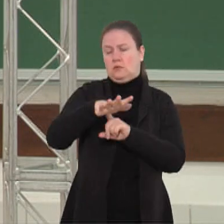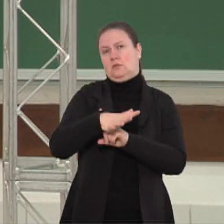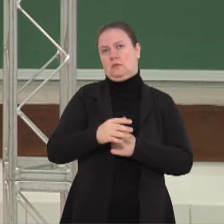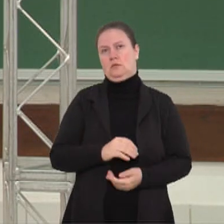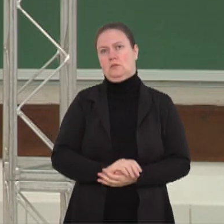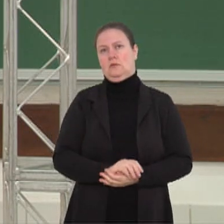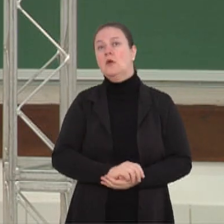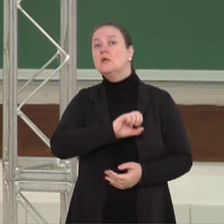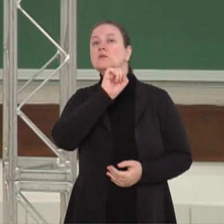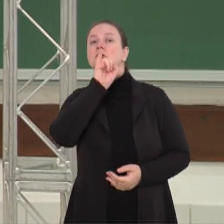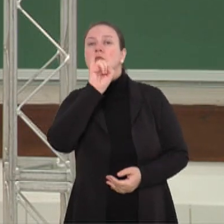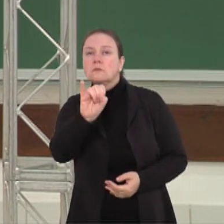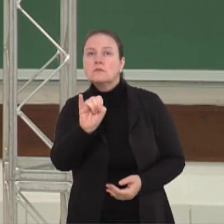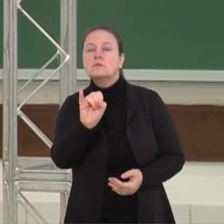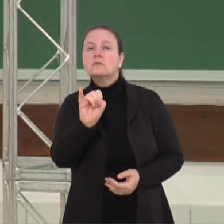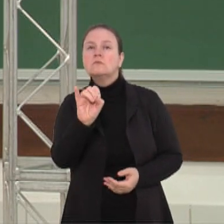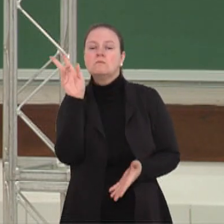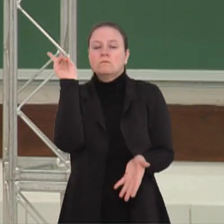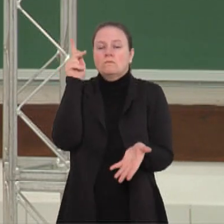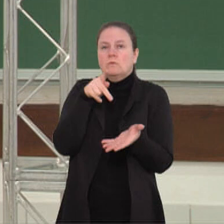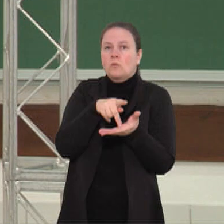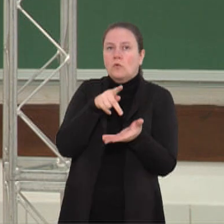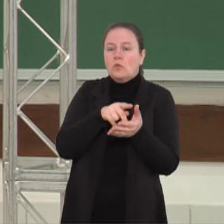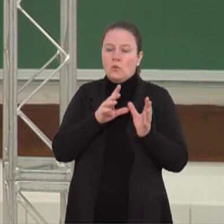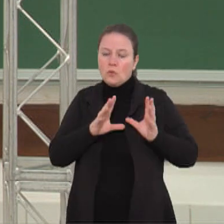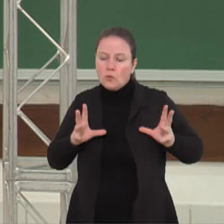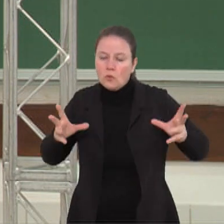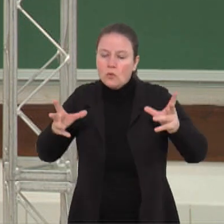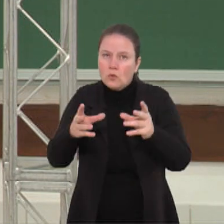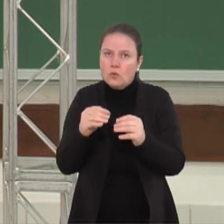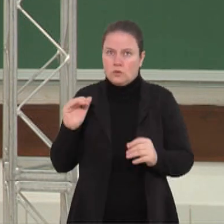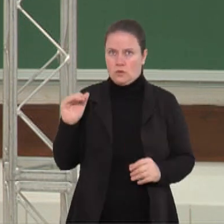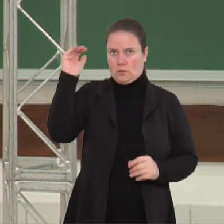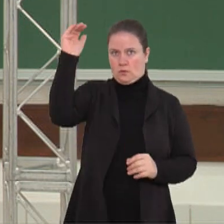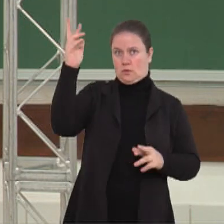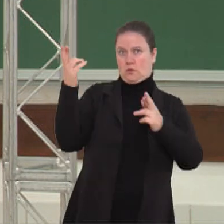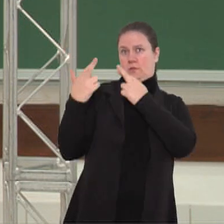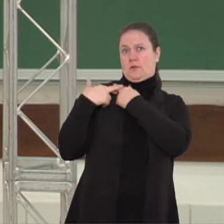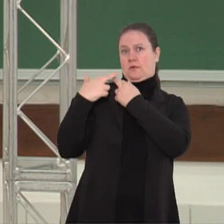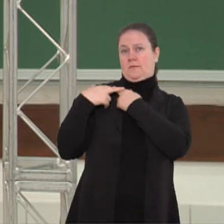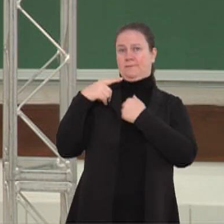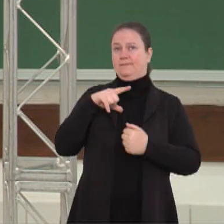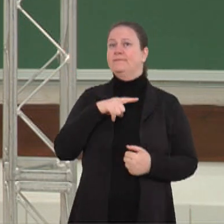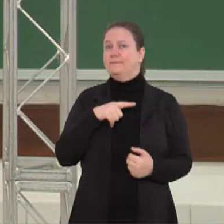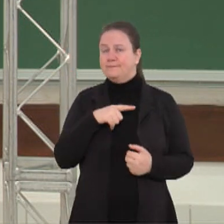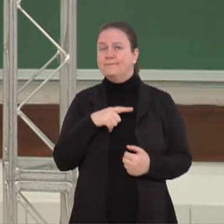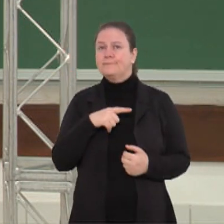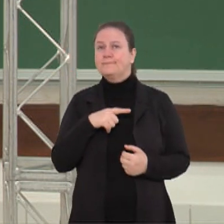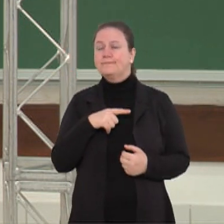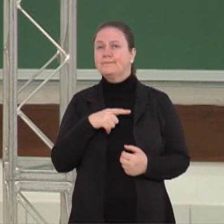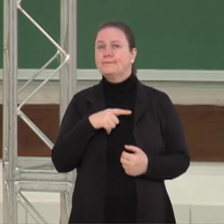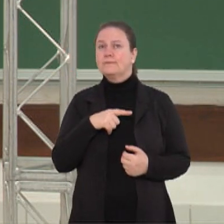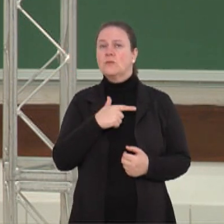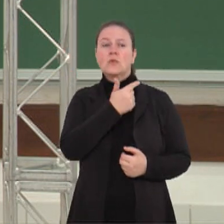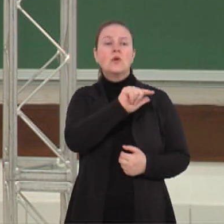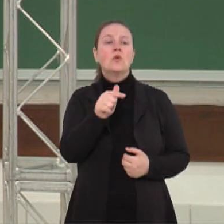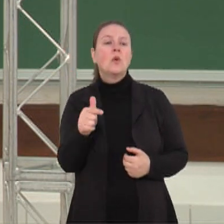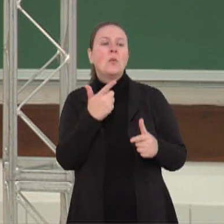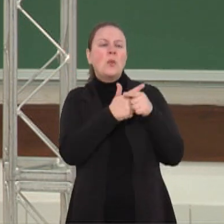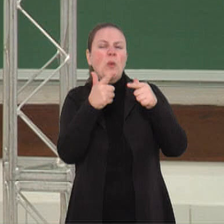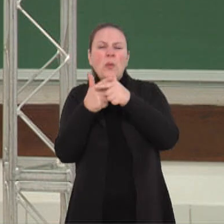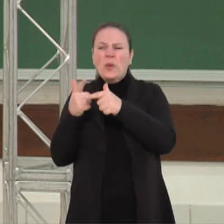se de fato, verdadeiramente, todo adulto fosse responsável, não teríamos tantos